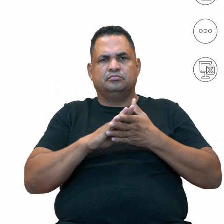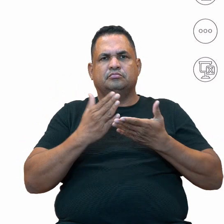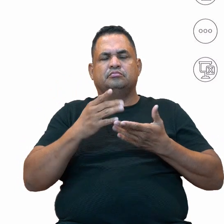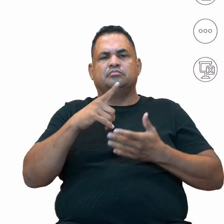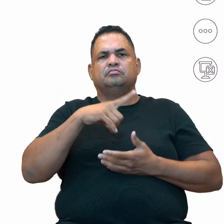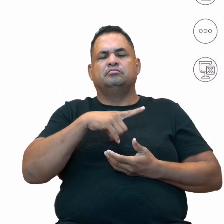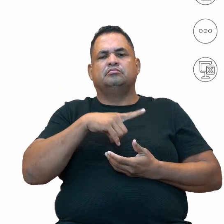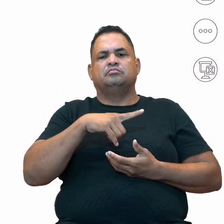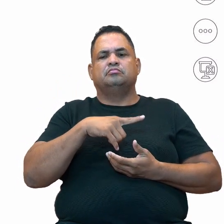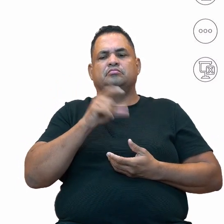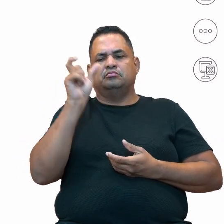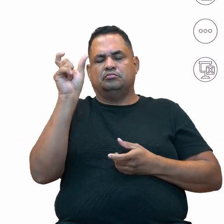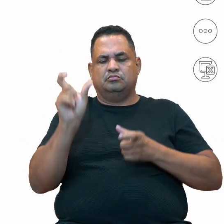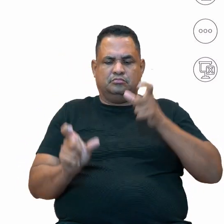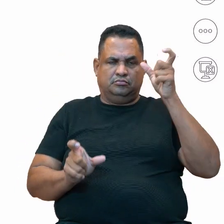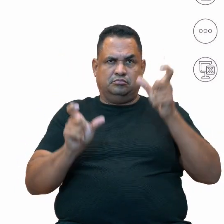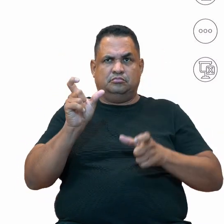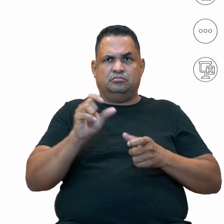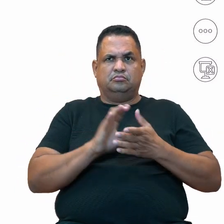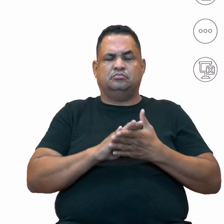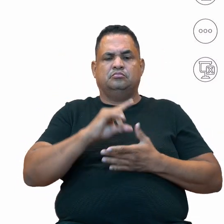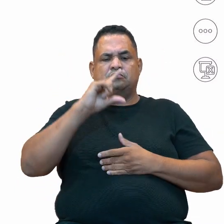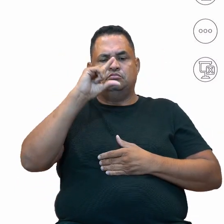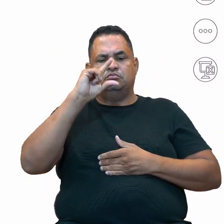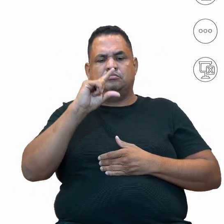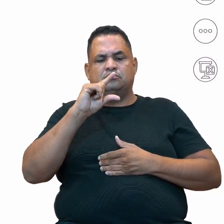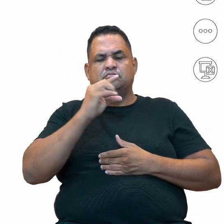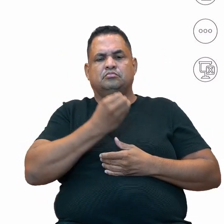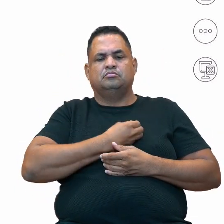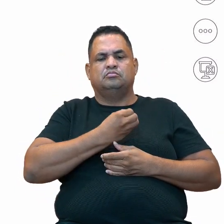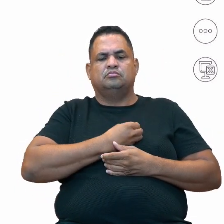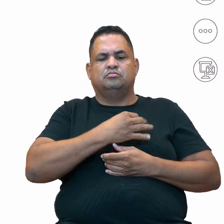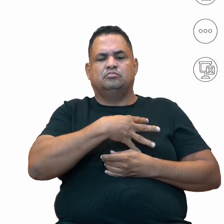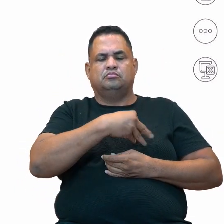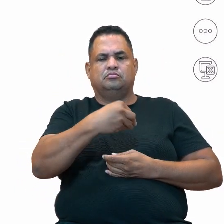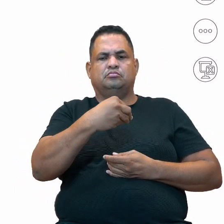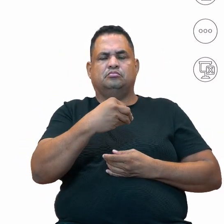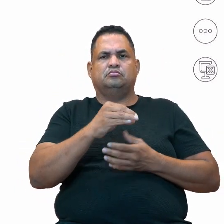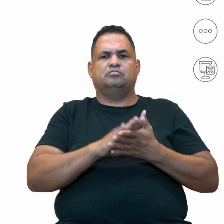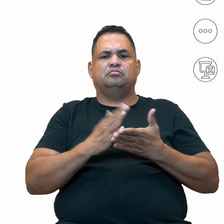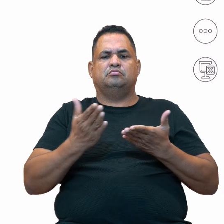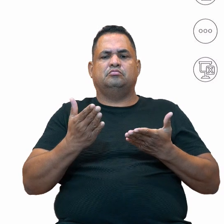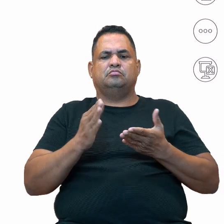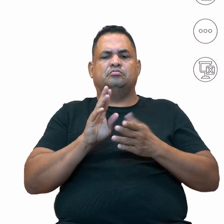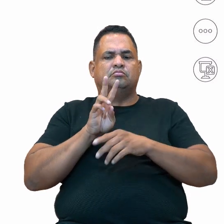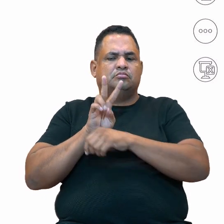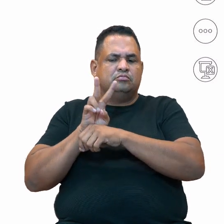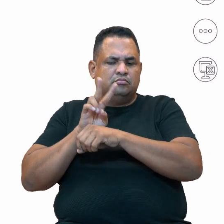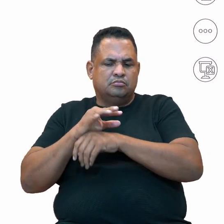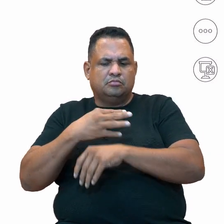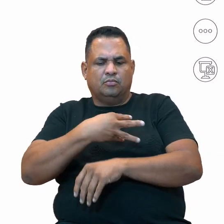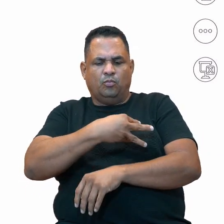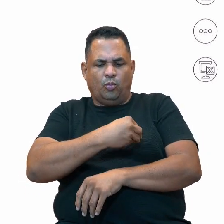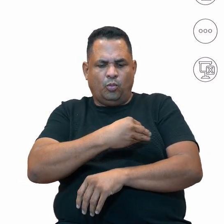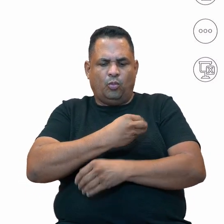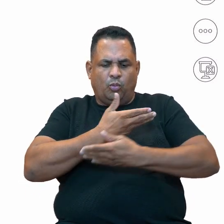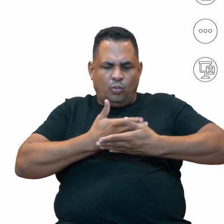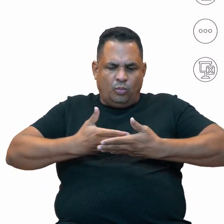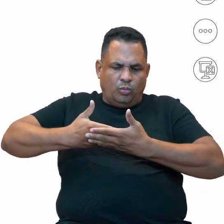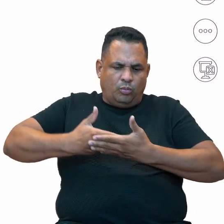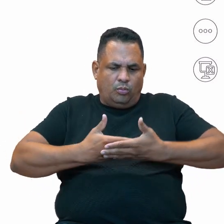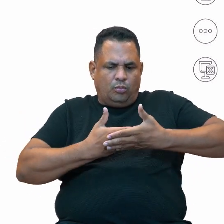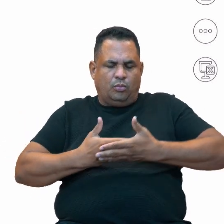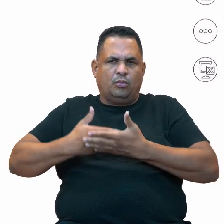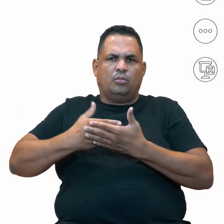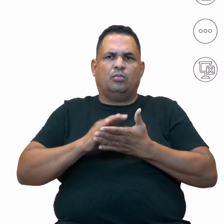ter indivíduos com menor número de filhotes e cuidando, amamentando, né, esses filhotes por um tempo.